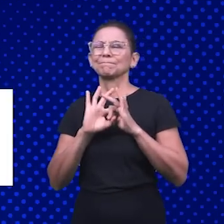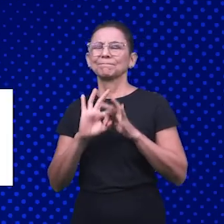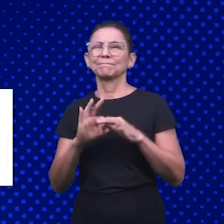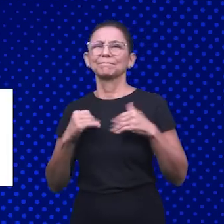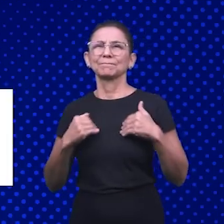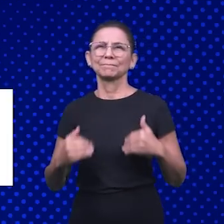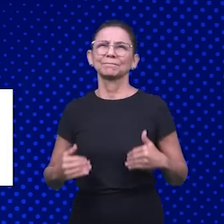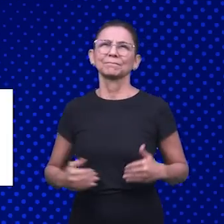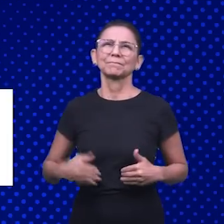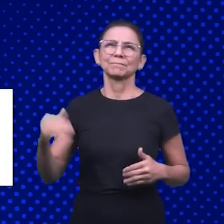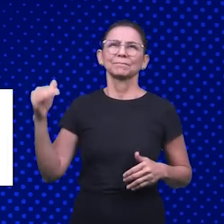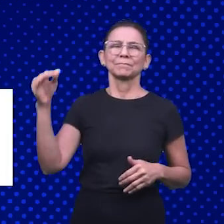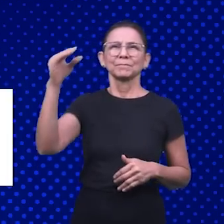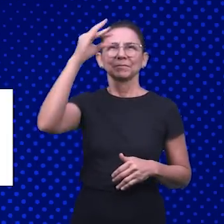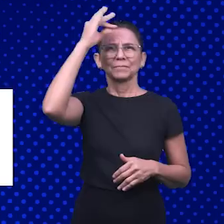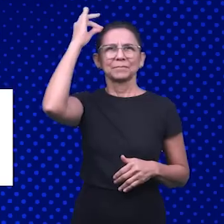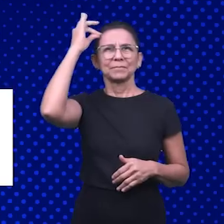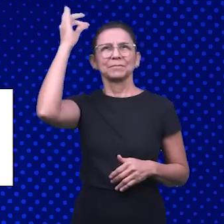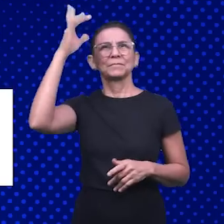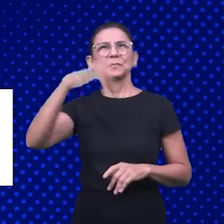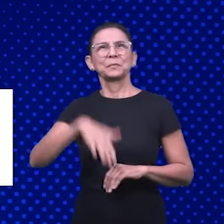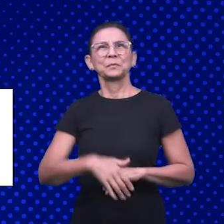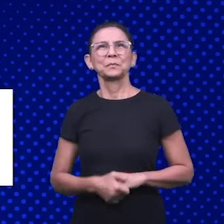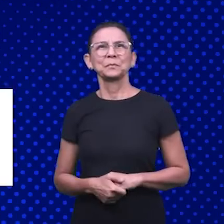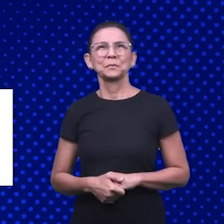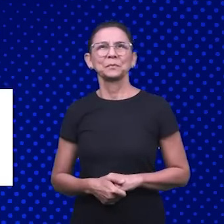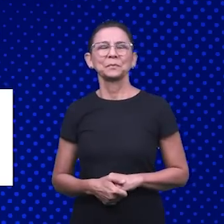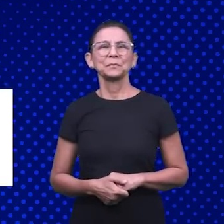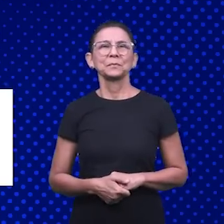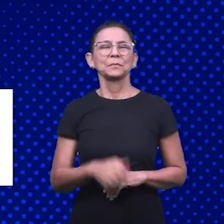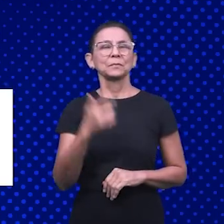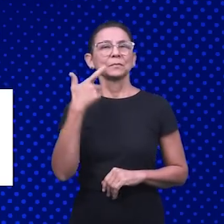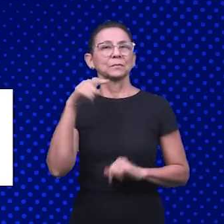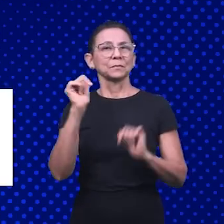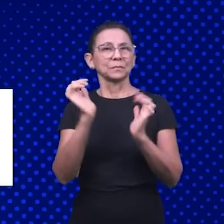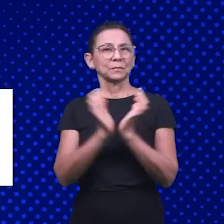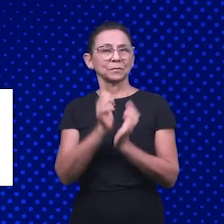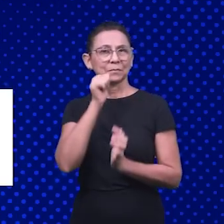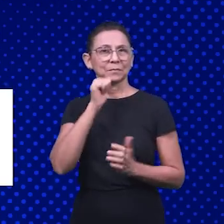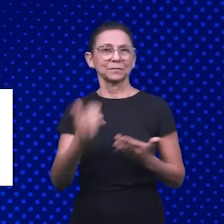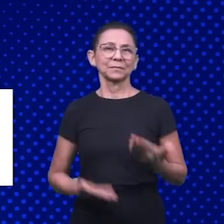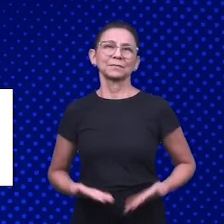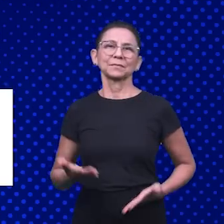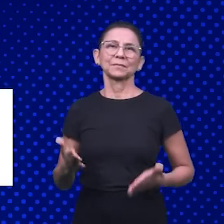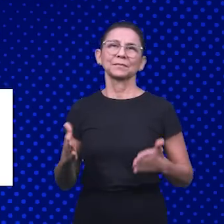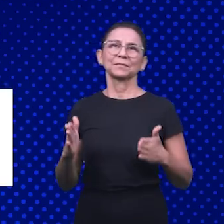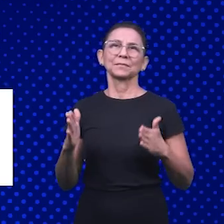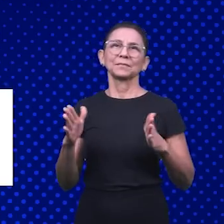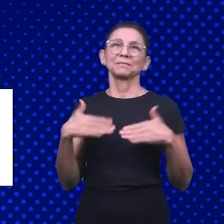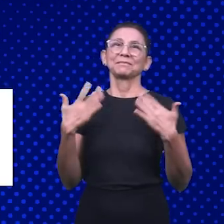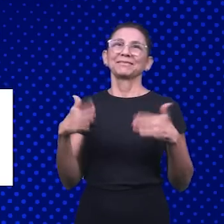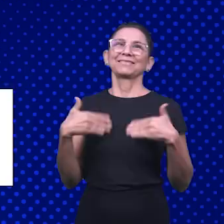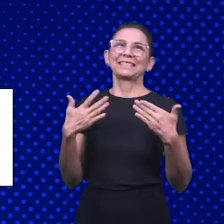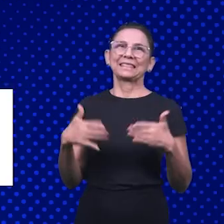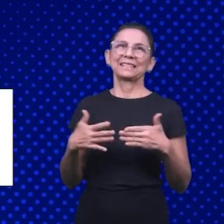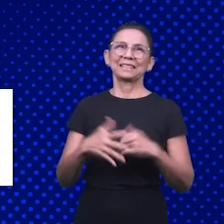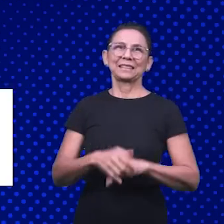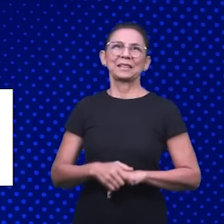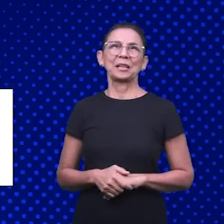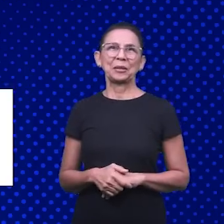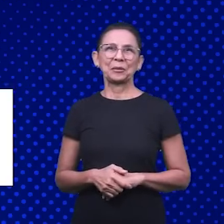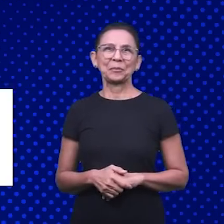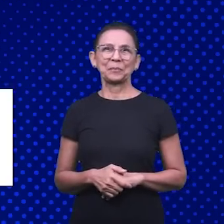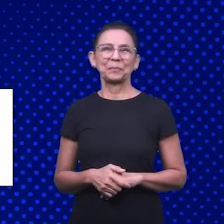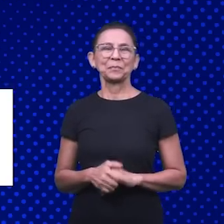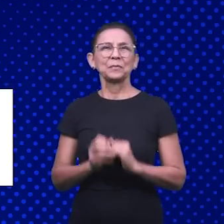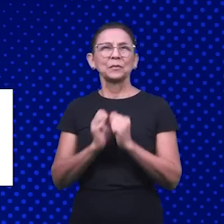no corpo, no mesmo espírito. E as senhoras do Polo Benedito Bentes também se alegraram por estarem juntas numa reunião